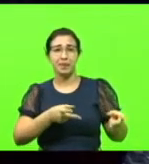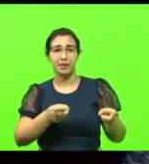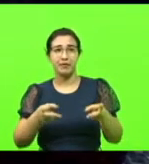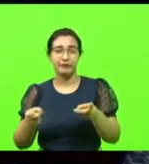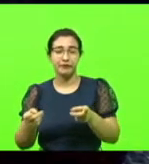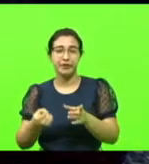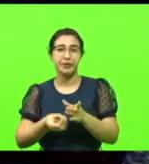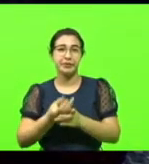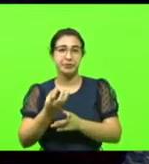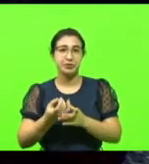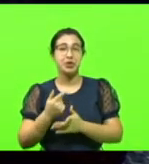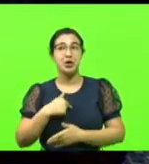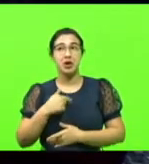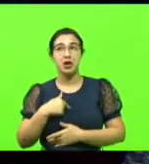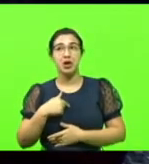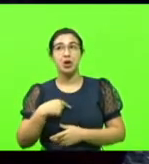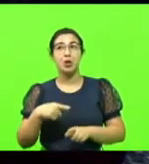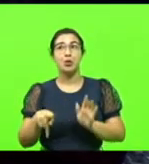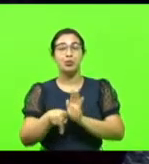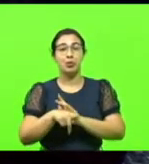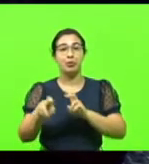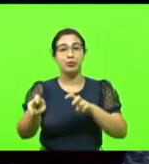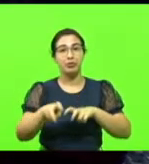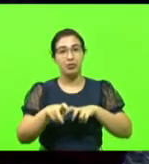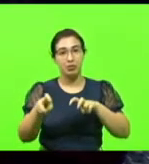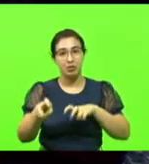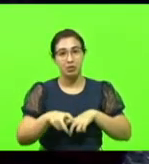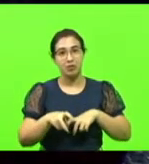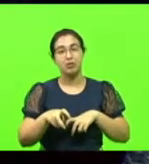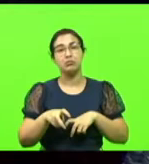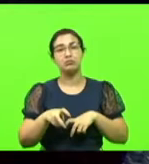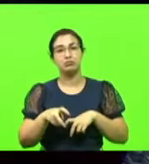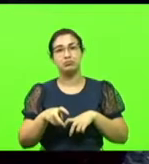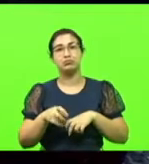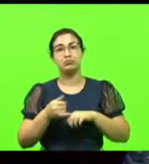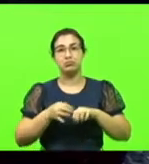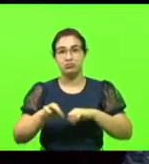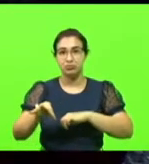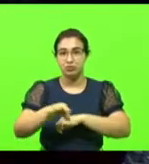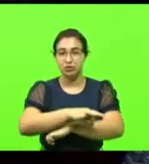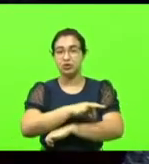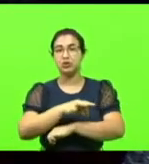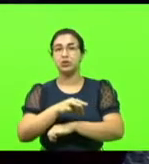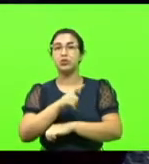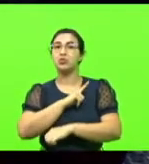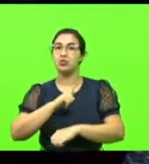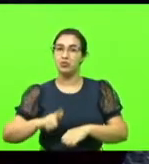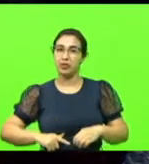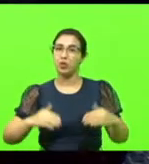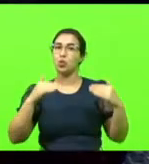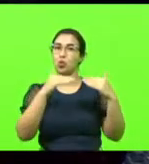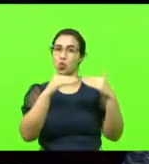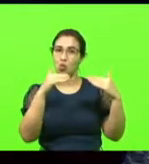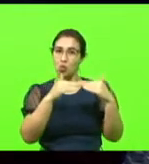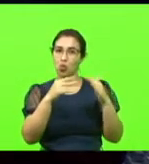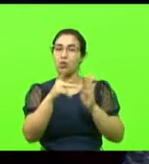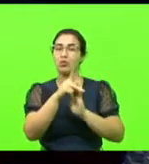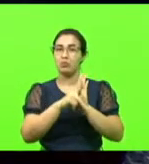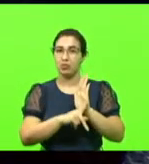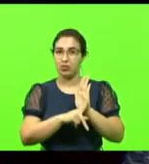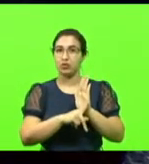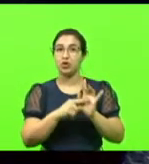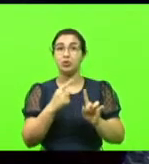engenheiro agrônomo, o próprio governo também está alinhado com esse projeto, porque entende que ele